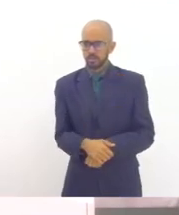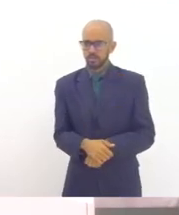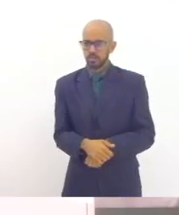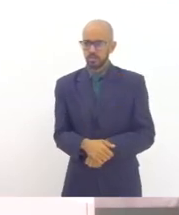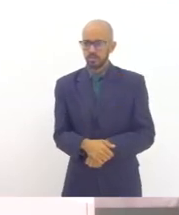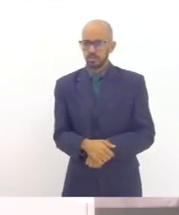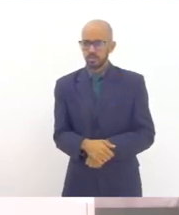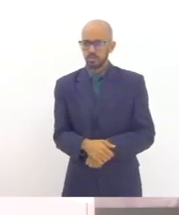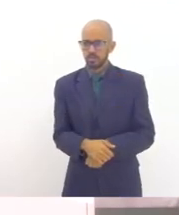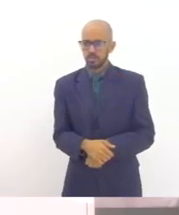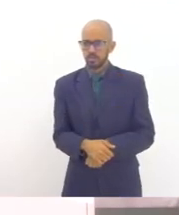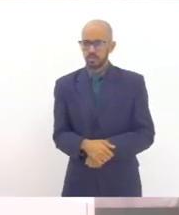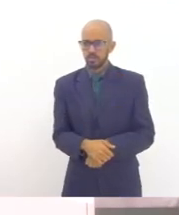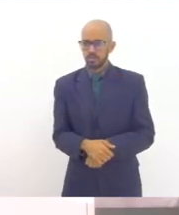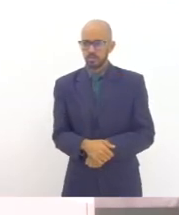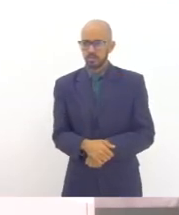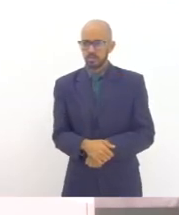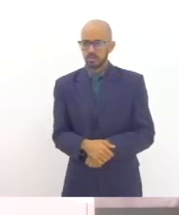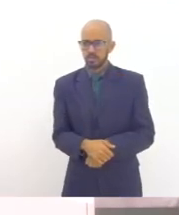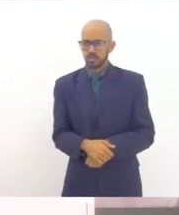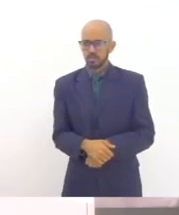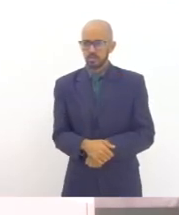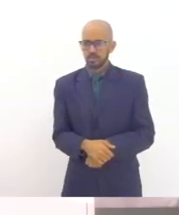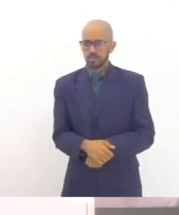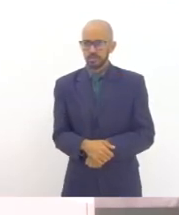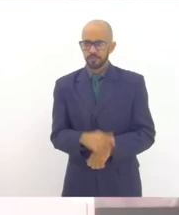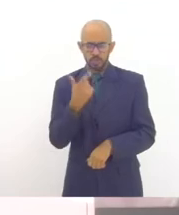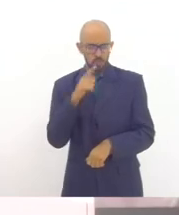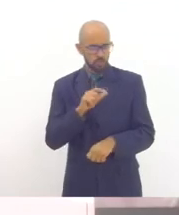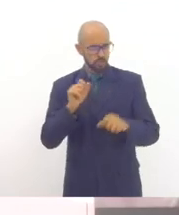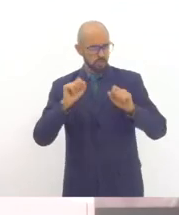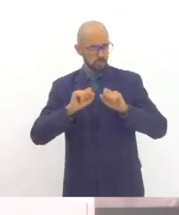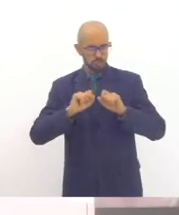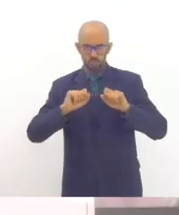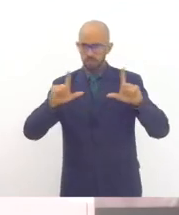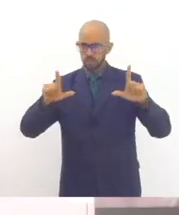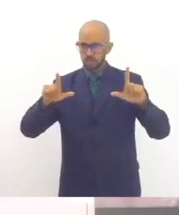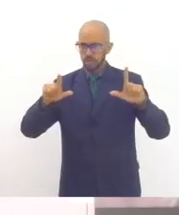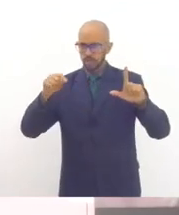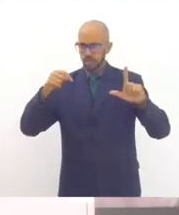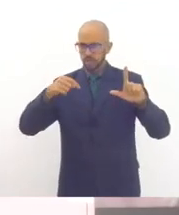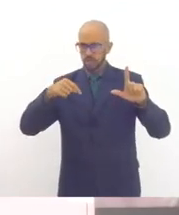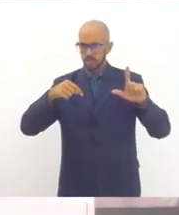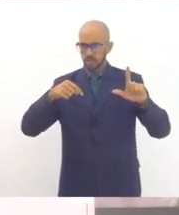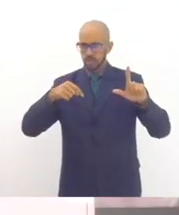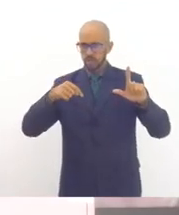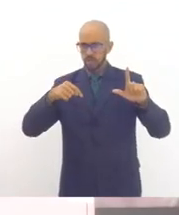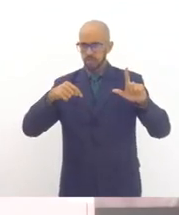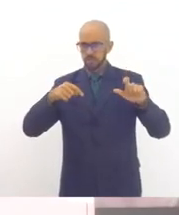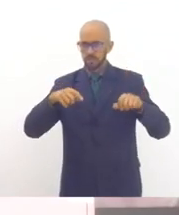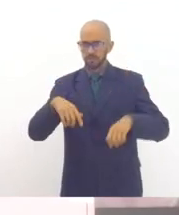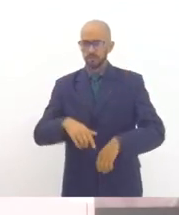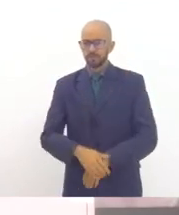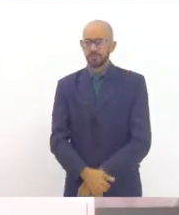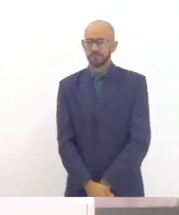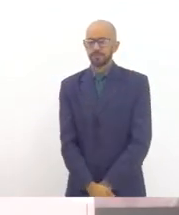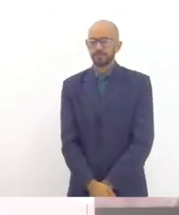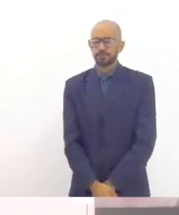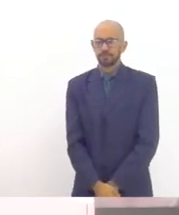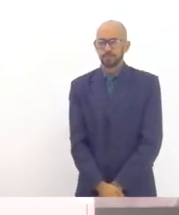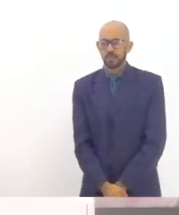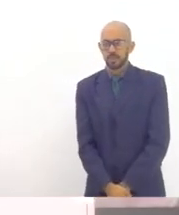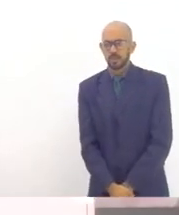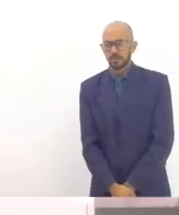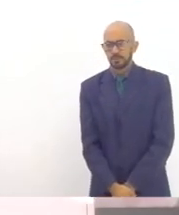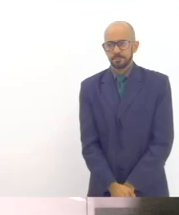Eu acho que eu daqui consigo projetar. Então, pode passar aqui que eu projeto aqui. Enquanto vai fazendo a